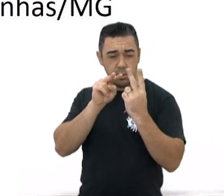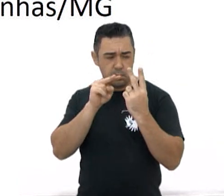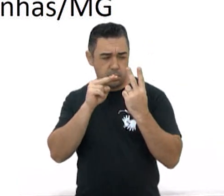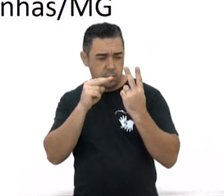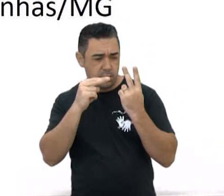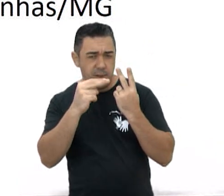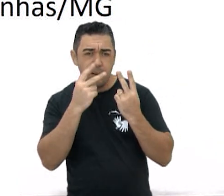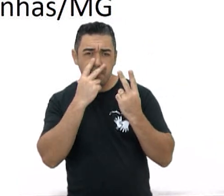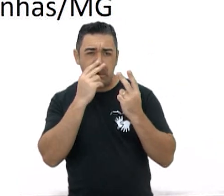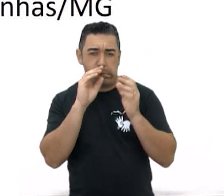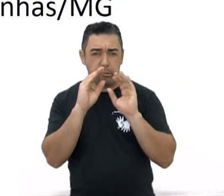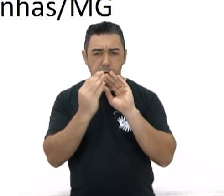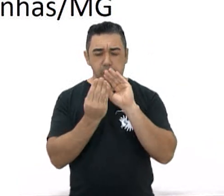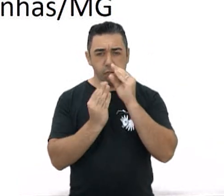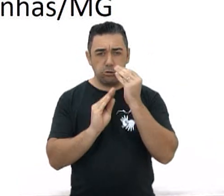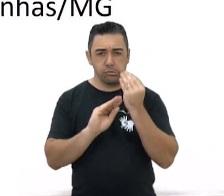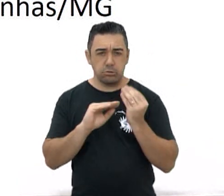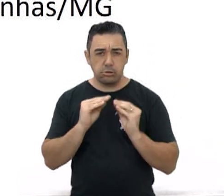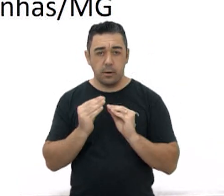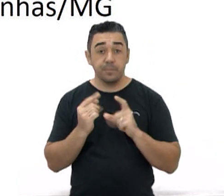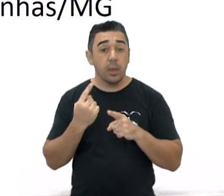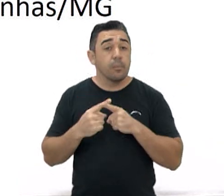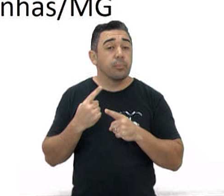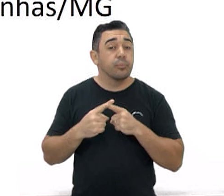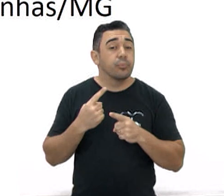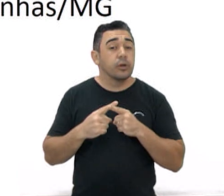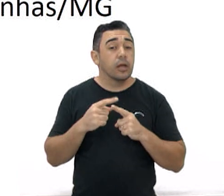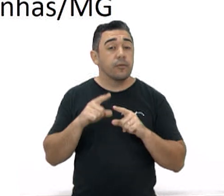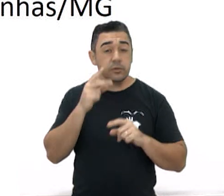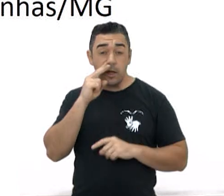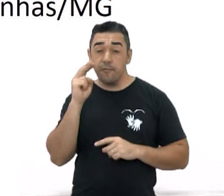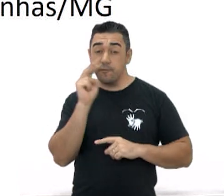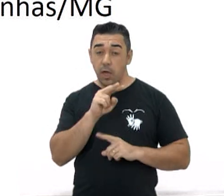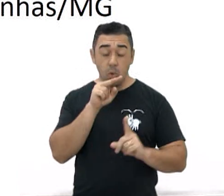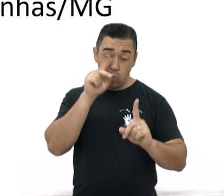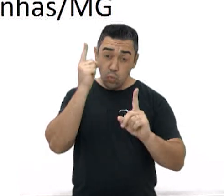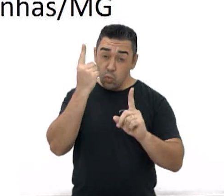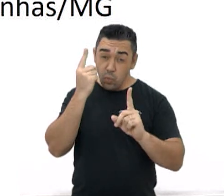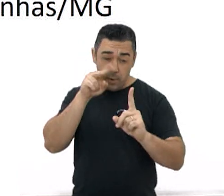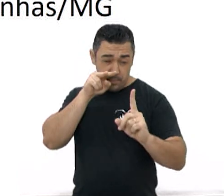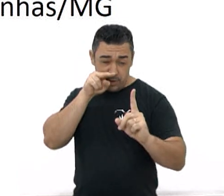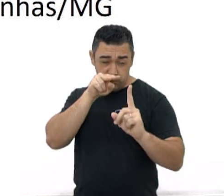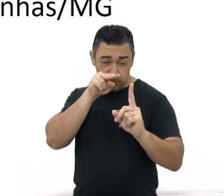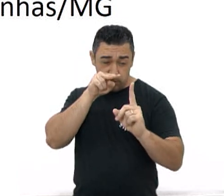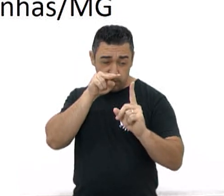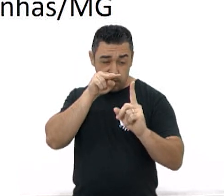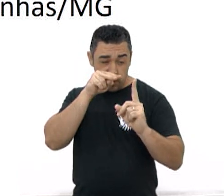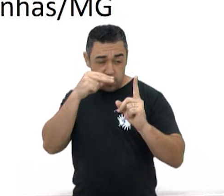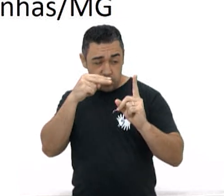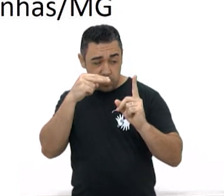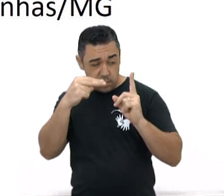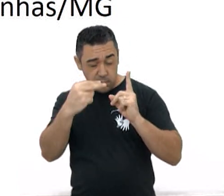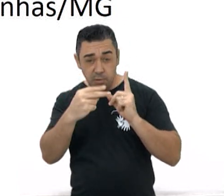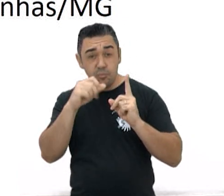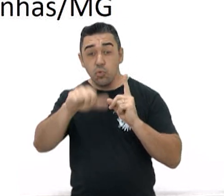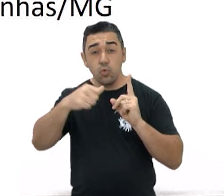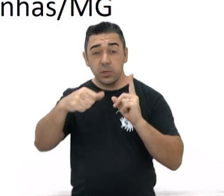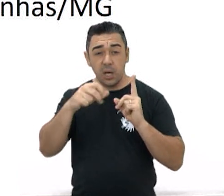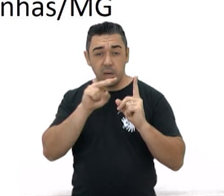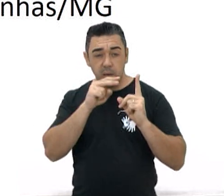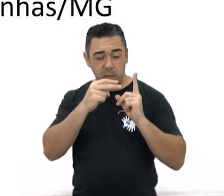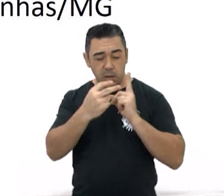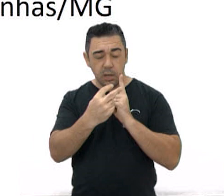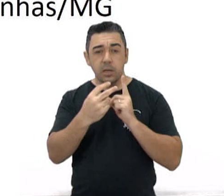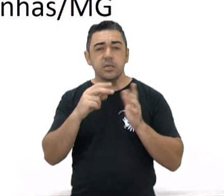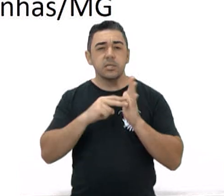meio deformadas, meio estranhas. Para você ver de um ponto exato. Mais uma brincadeira que ele fez, como se a